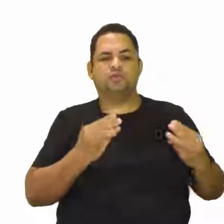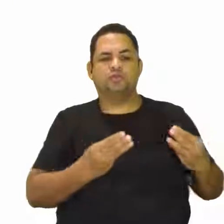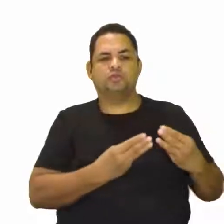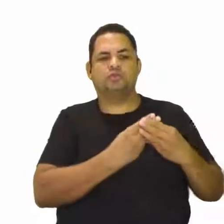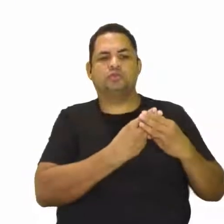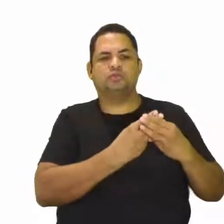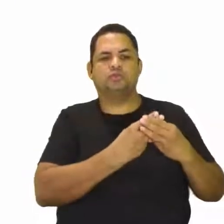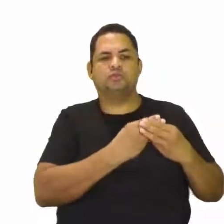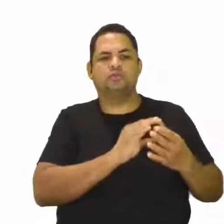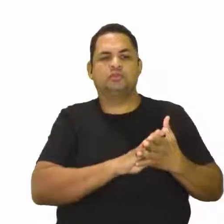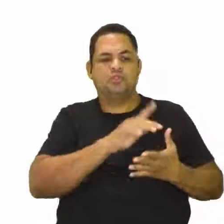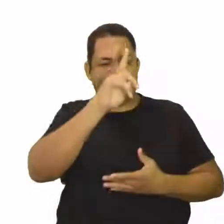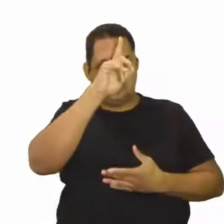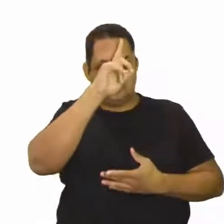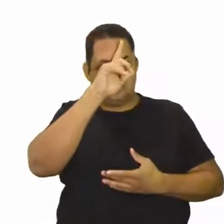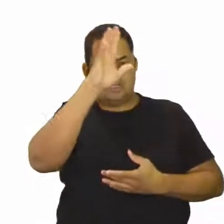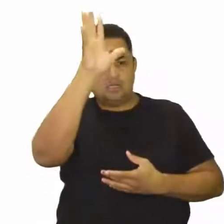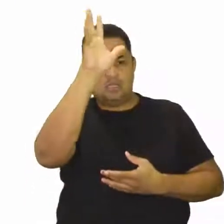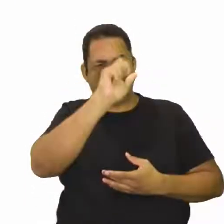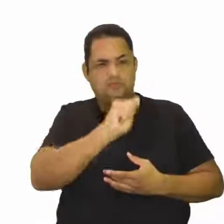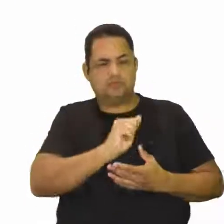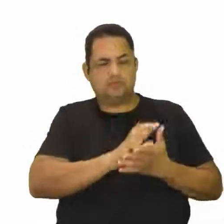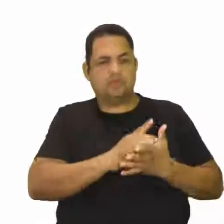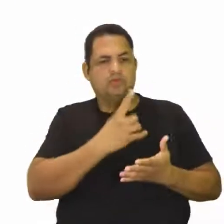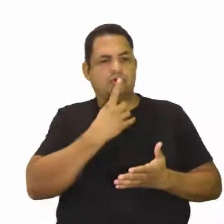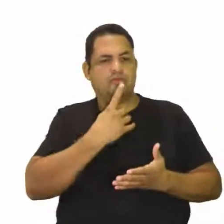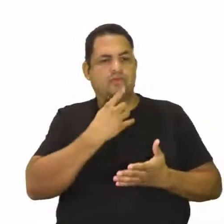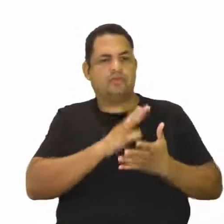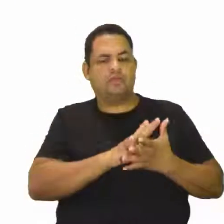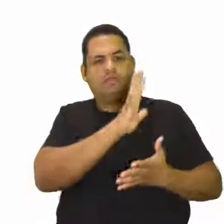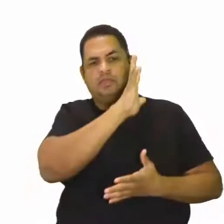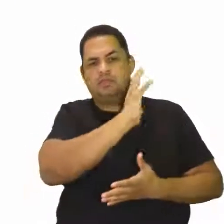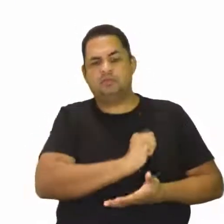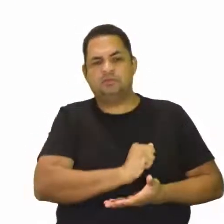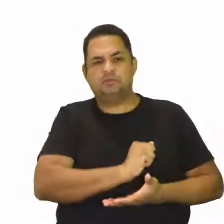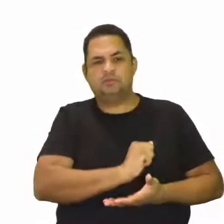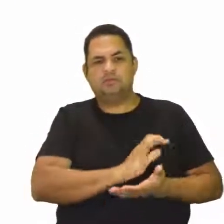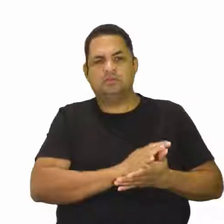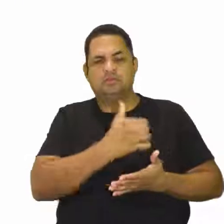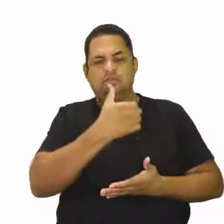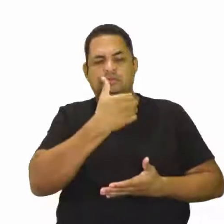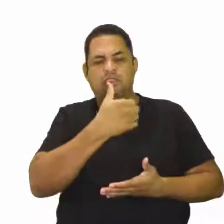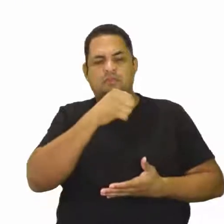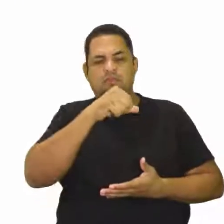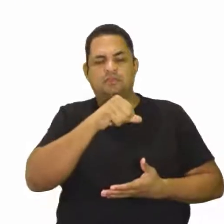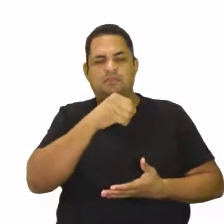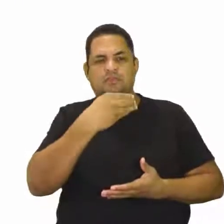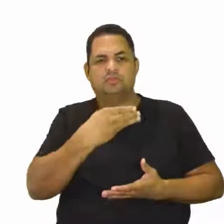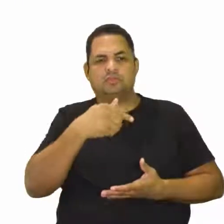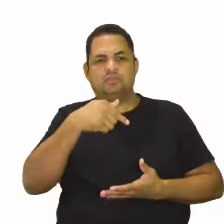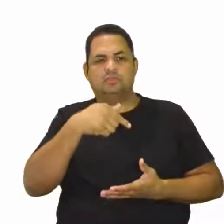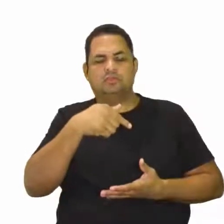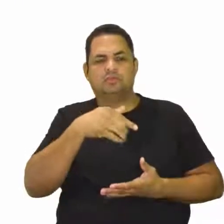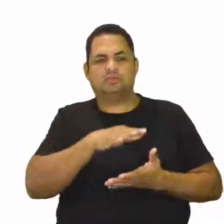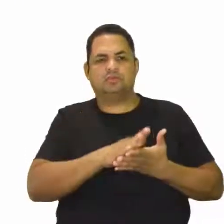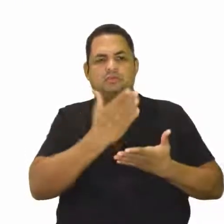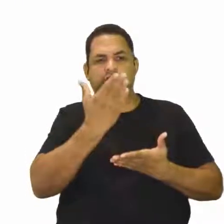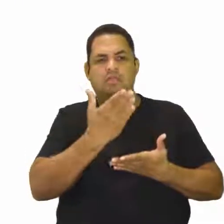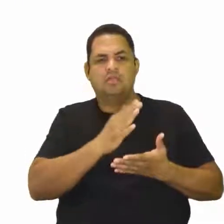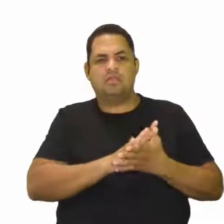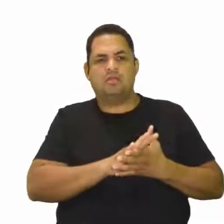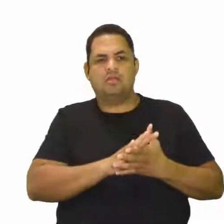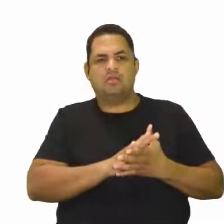azul, e o vermelho o assentamento palestino. Perceba que em 1947, o assentamento